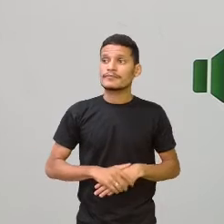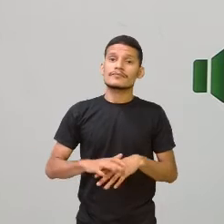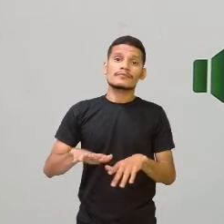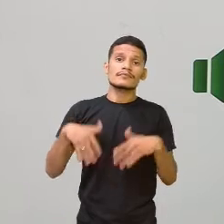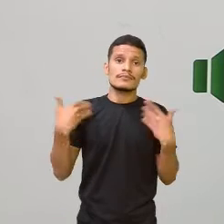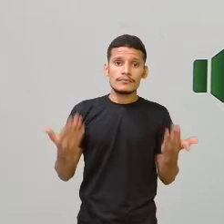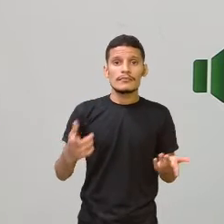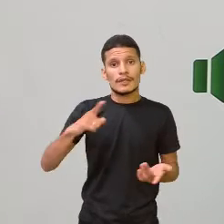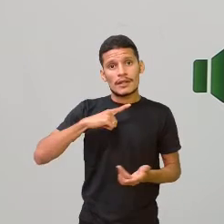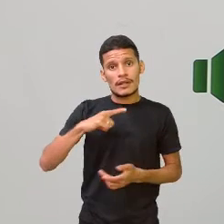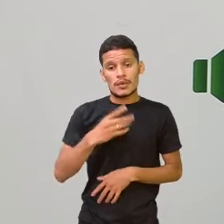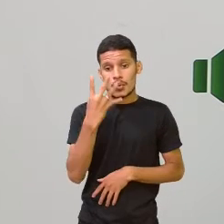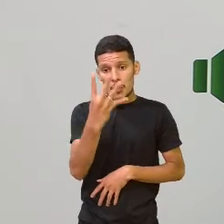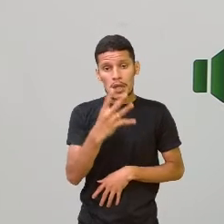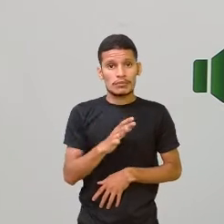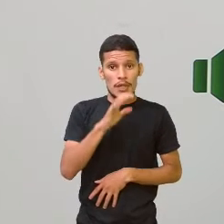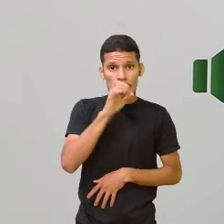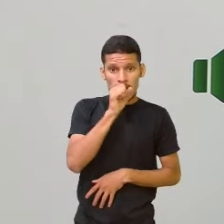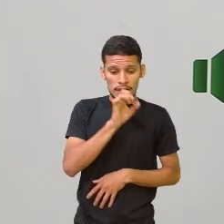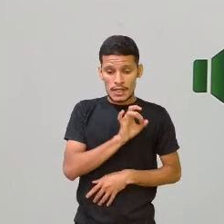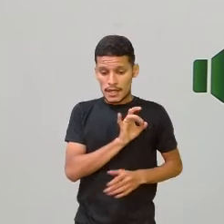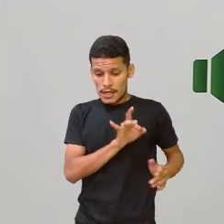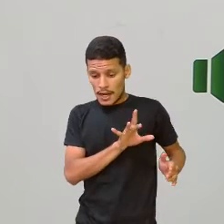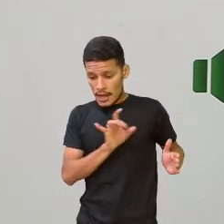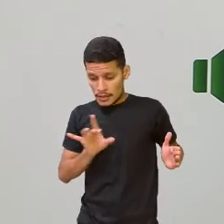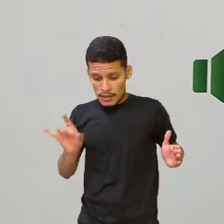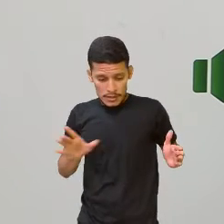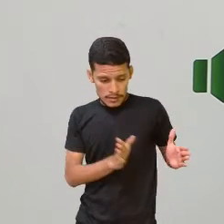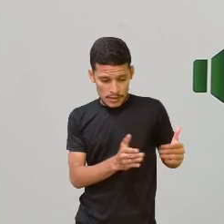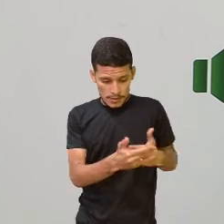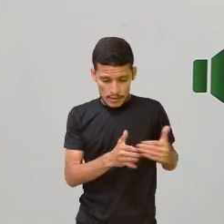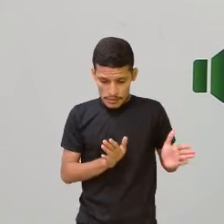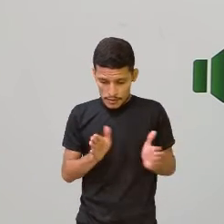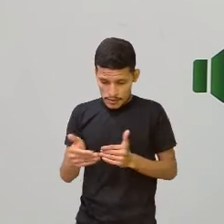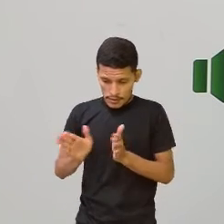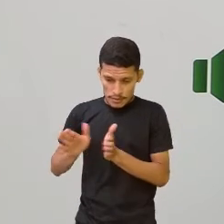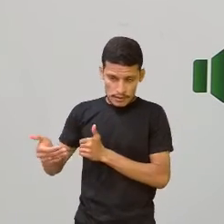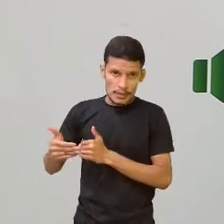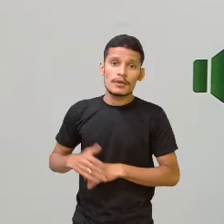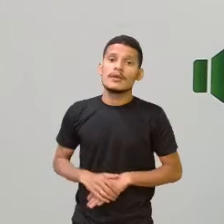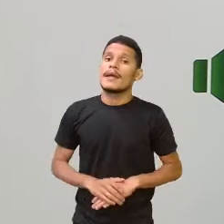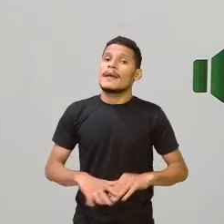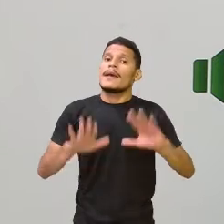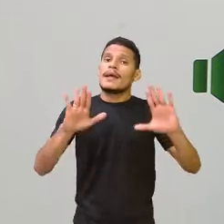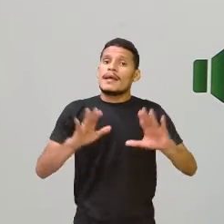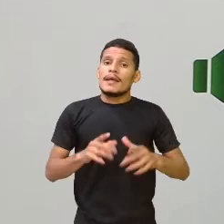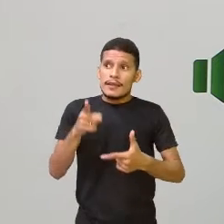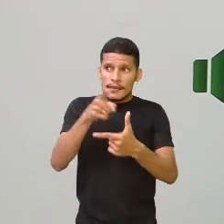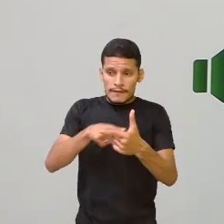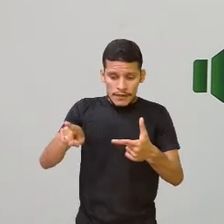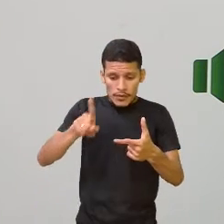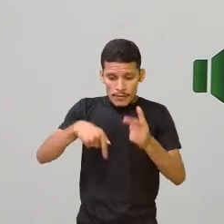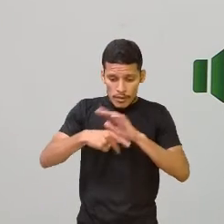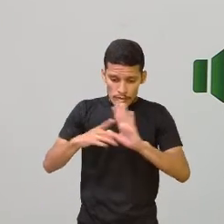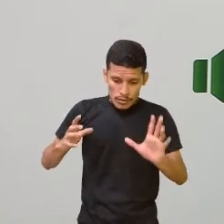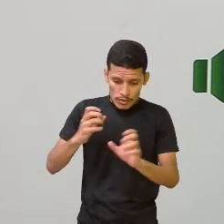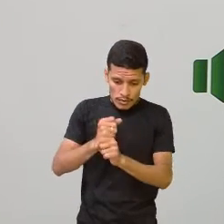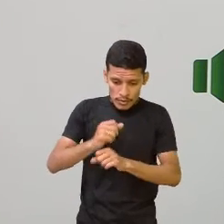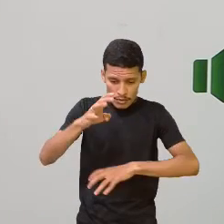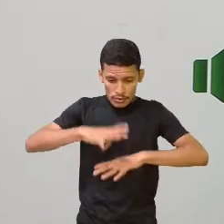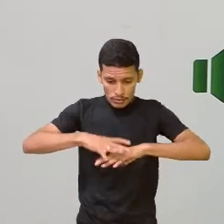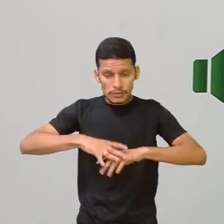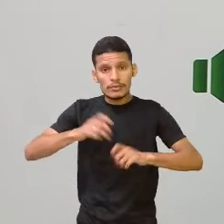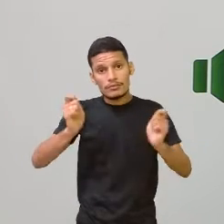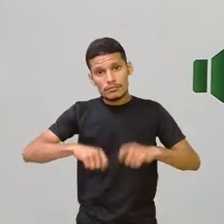gente vai ter 4 laranjas em cada caixa. A divisão é a operação matemática utilizada